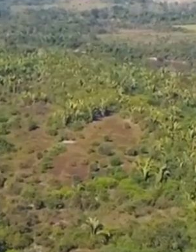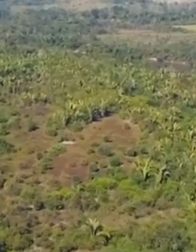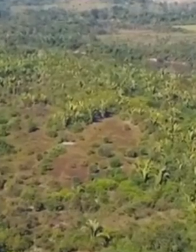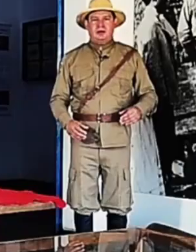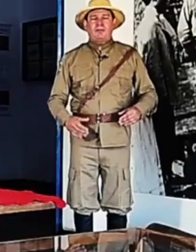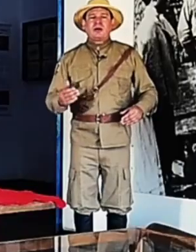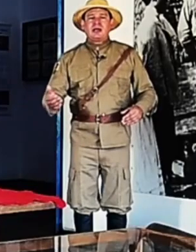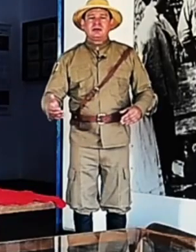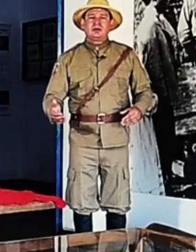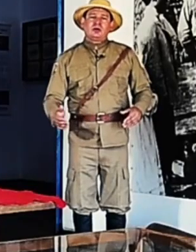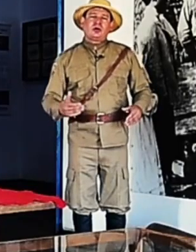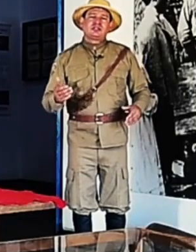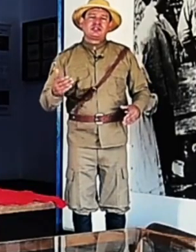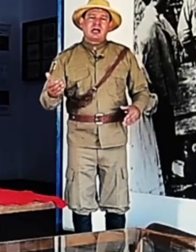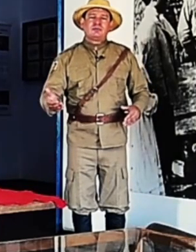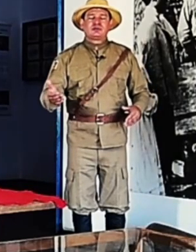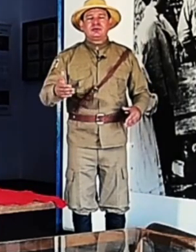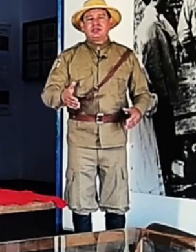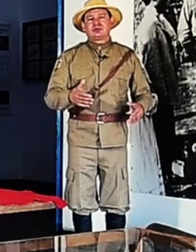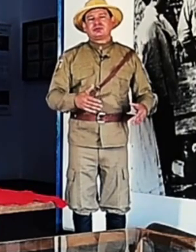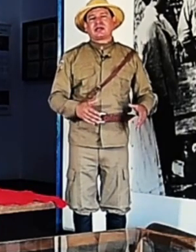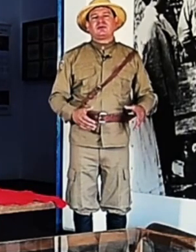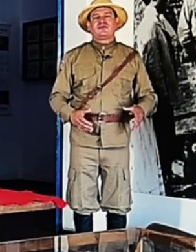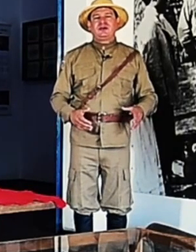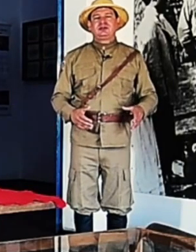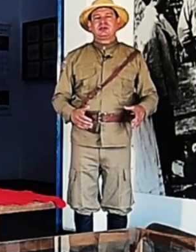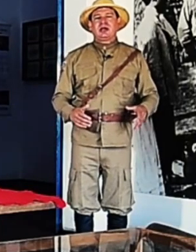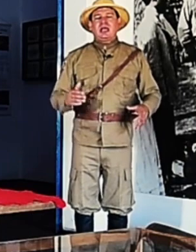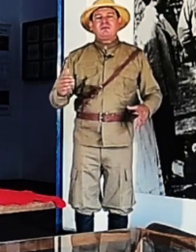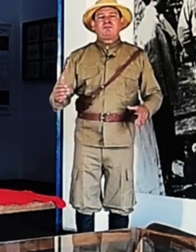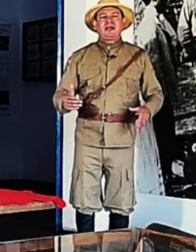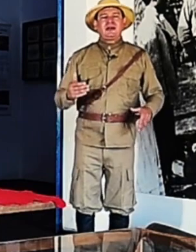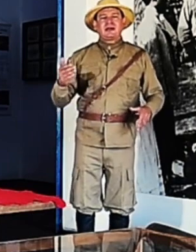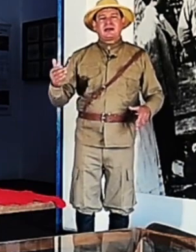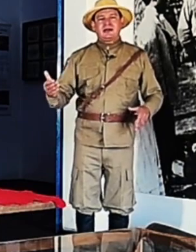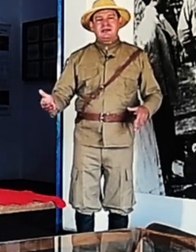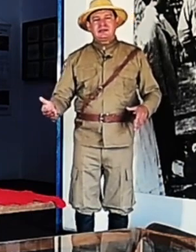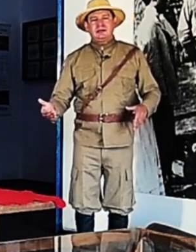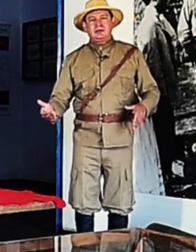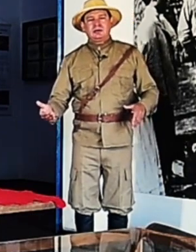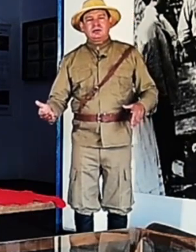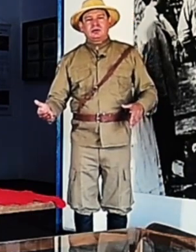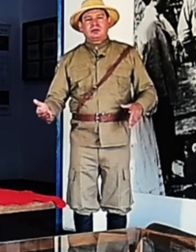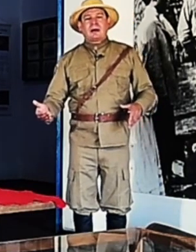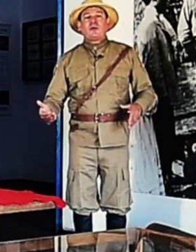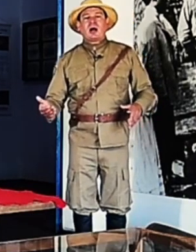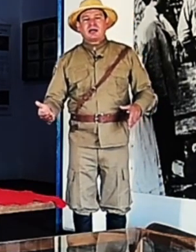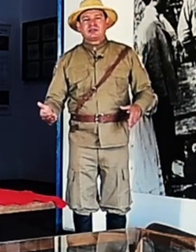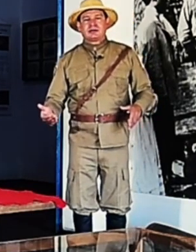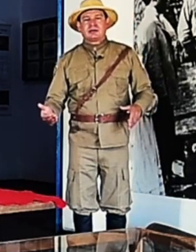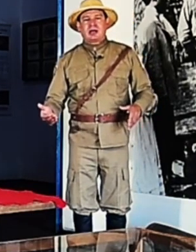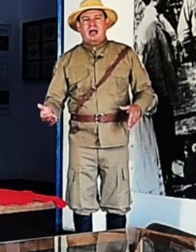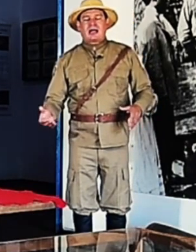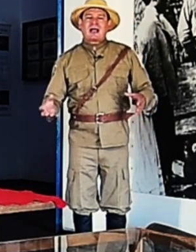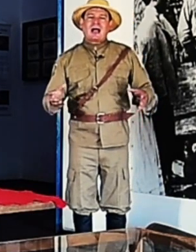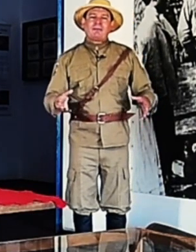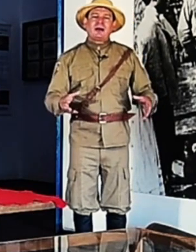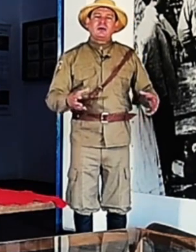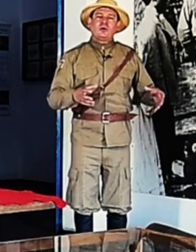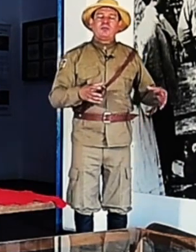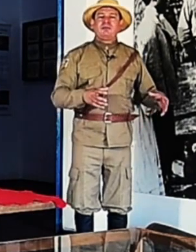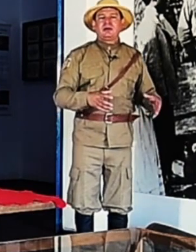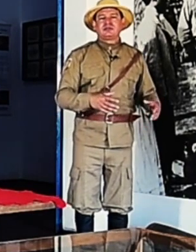linhas telegráficas, agora recebe essa nova missão, chamada de Comissão Rondon. Uma